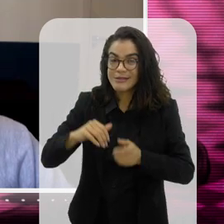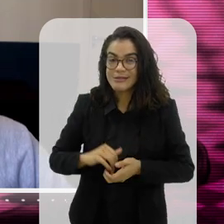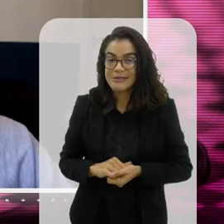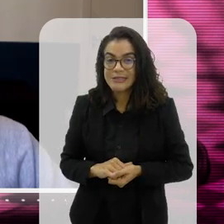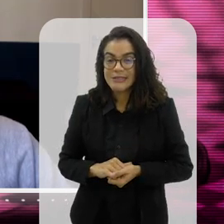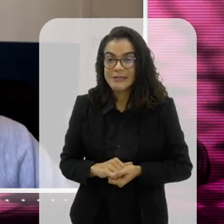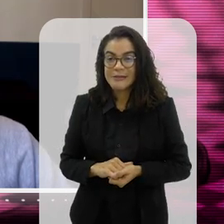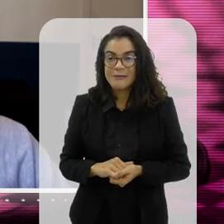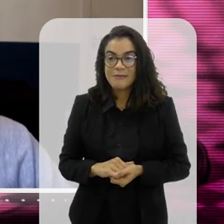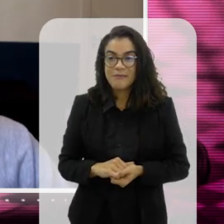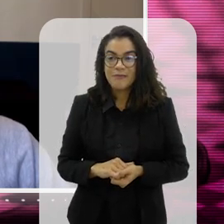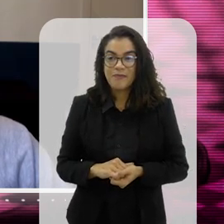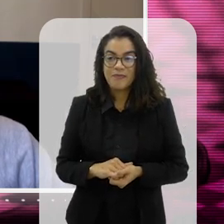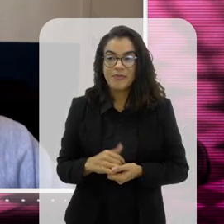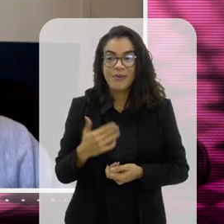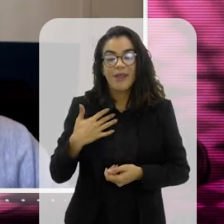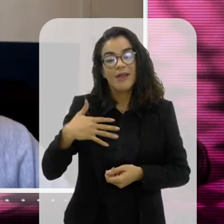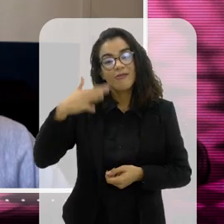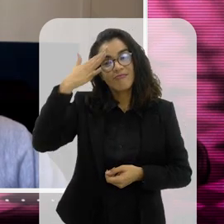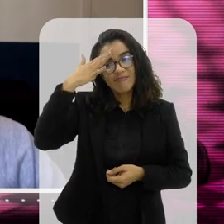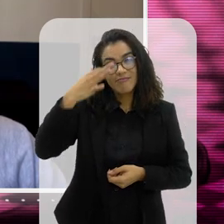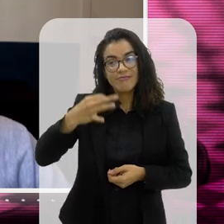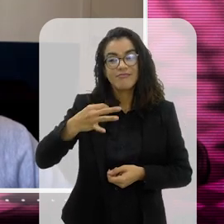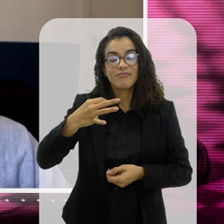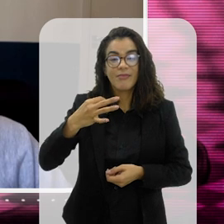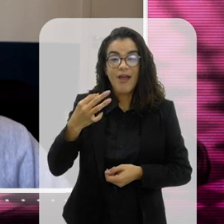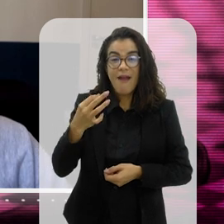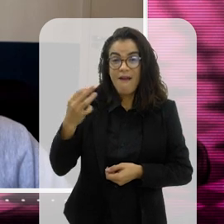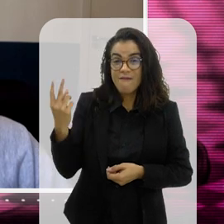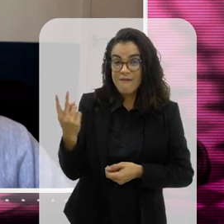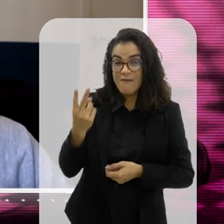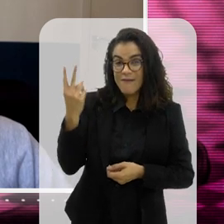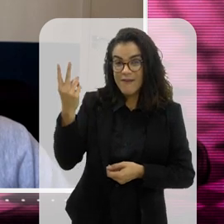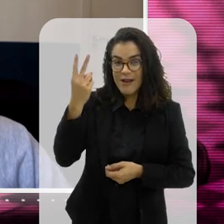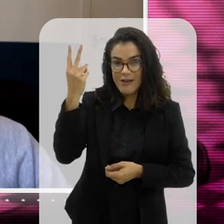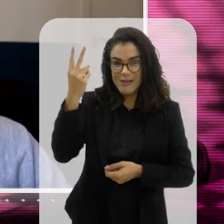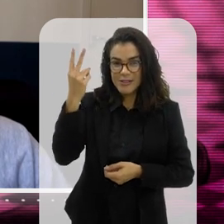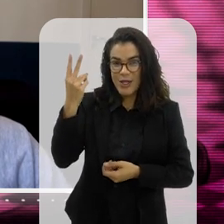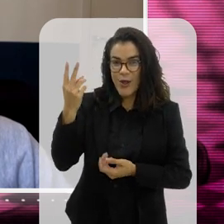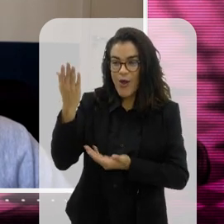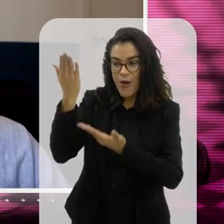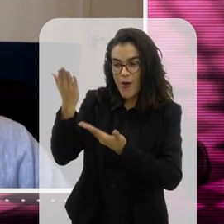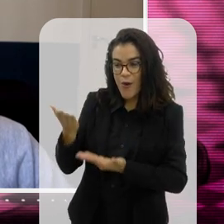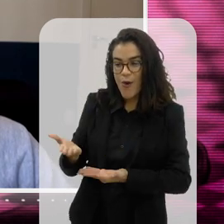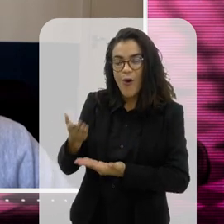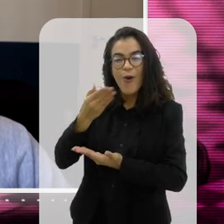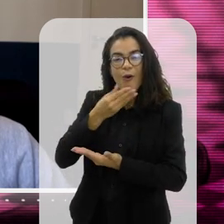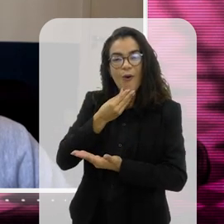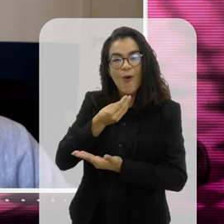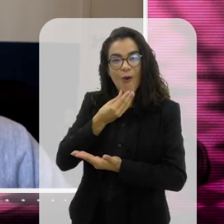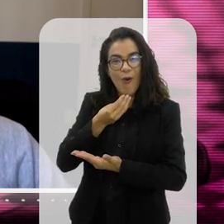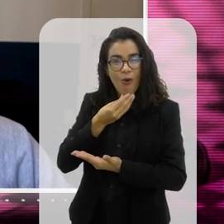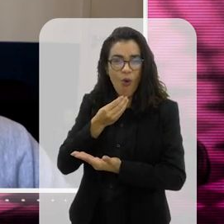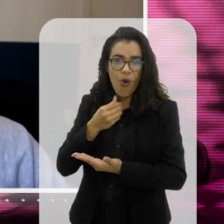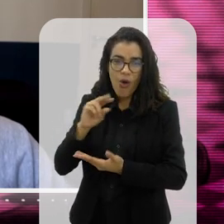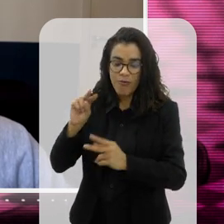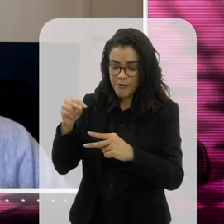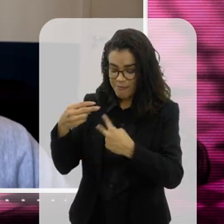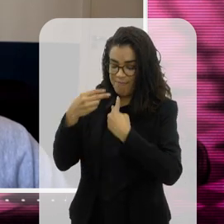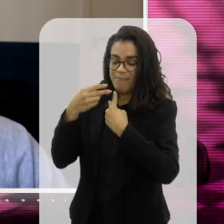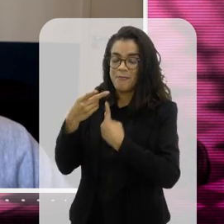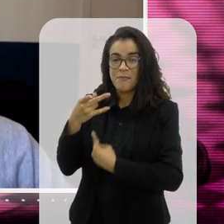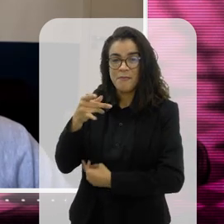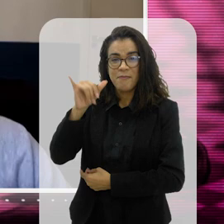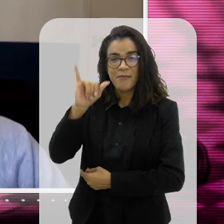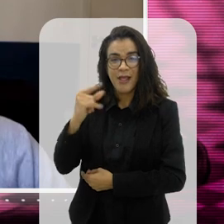Mas é isso, sabe? Eu também eu entendo que a valorização desse homem que reconhece-se